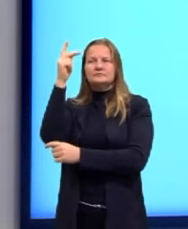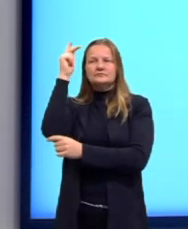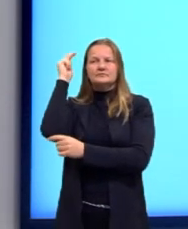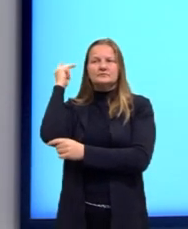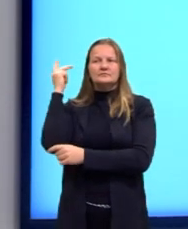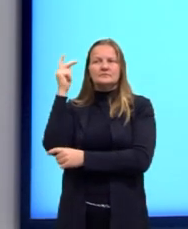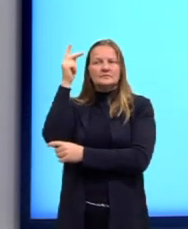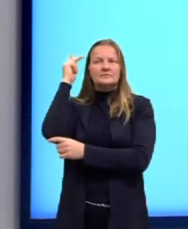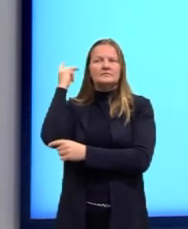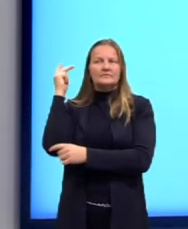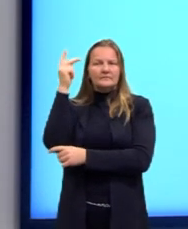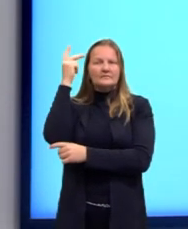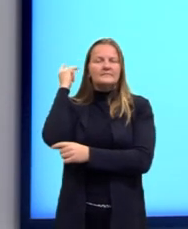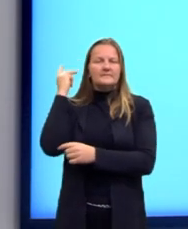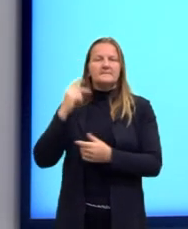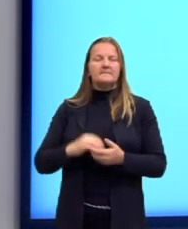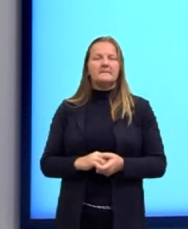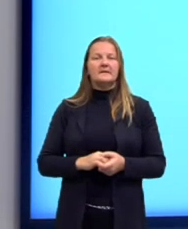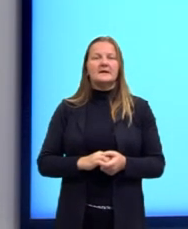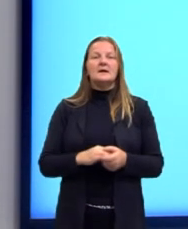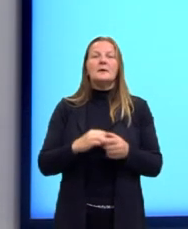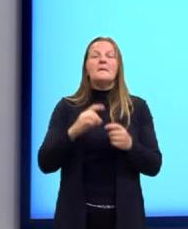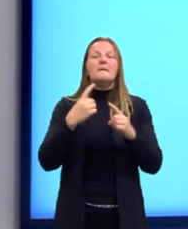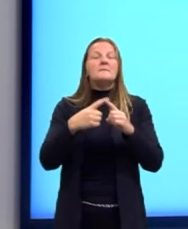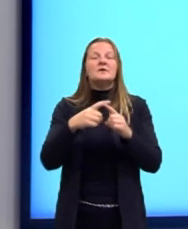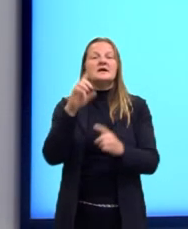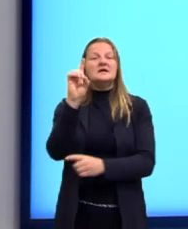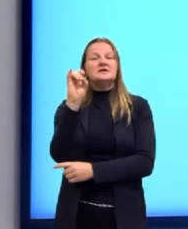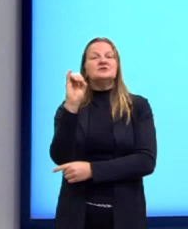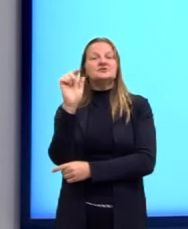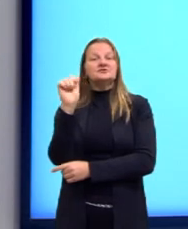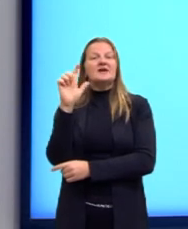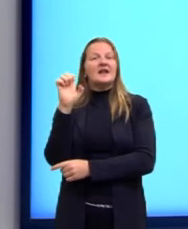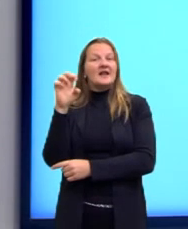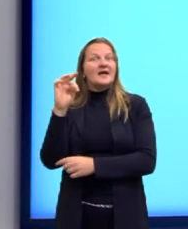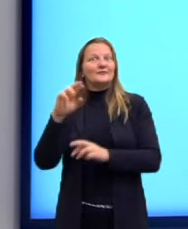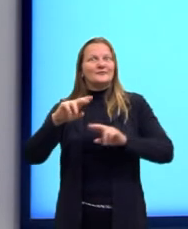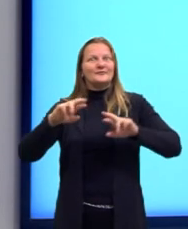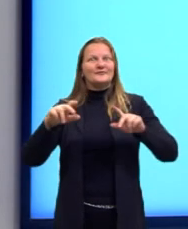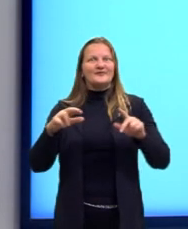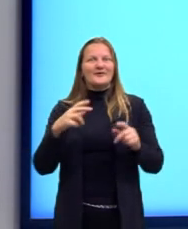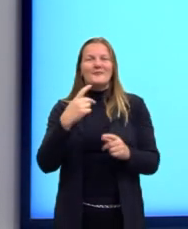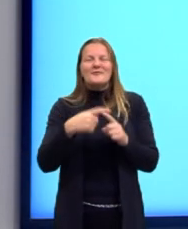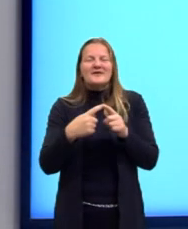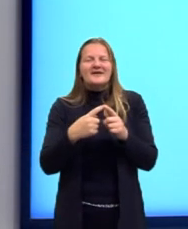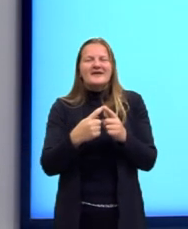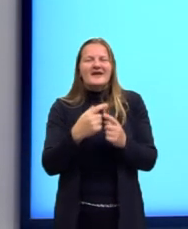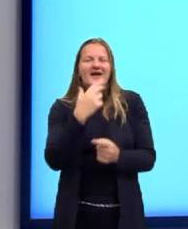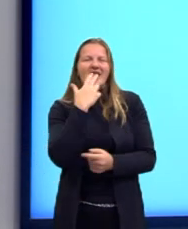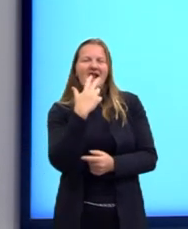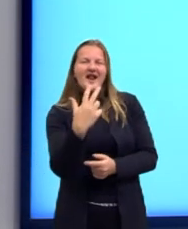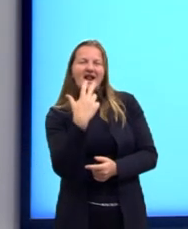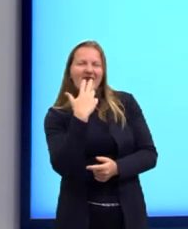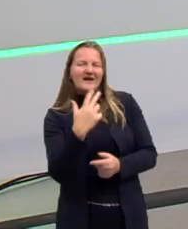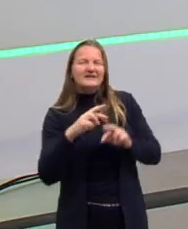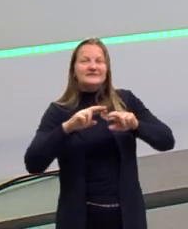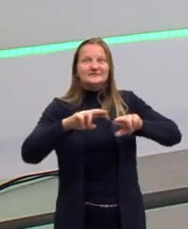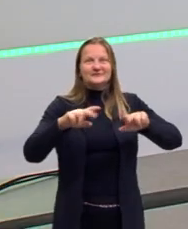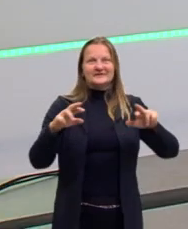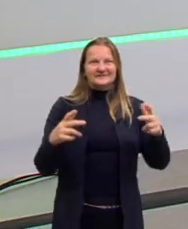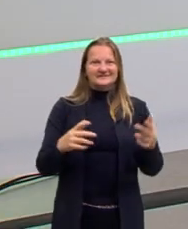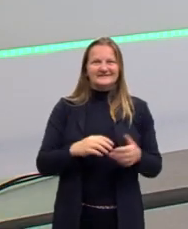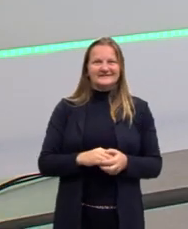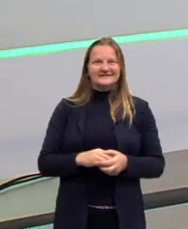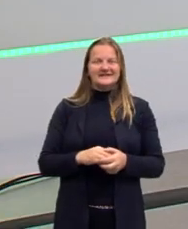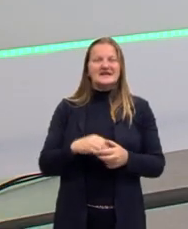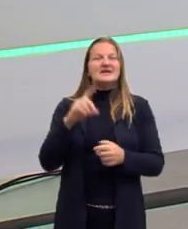sendo o dialeto uma de suas principais formas de expressão Então a gente vai ter ali